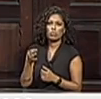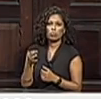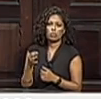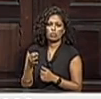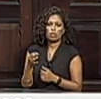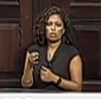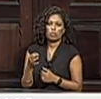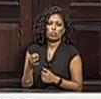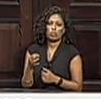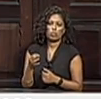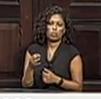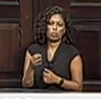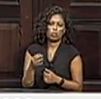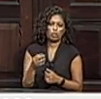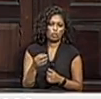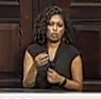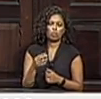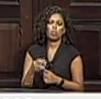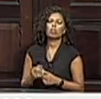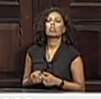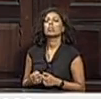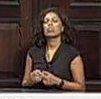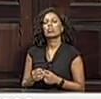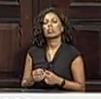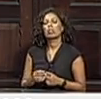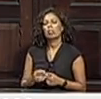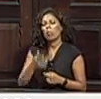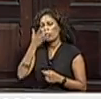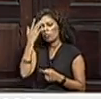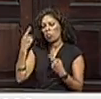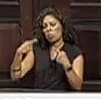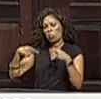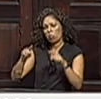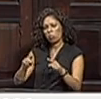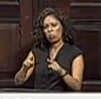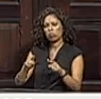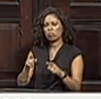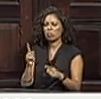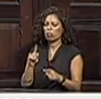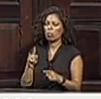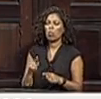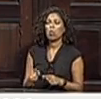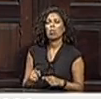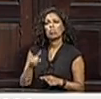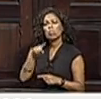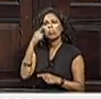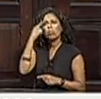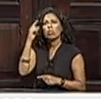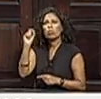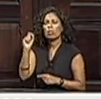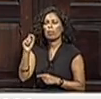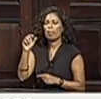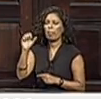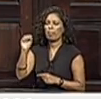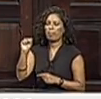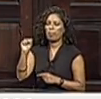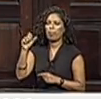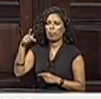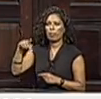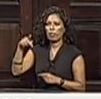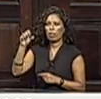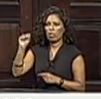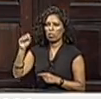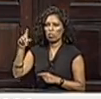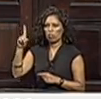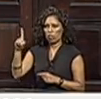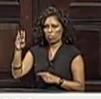pode ser contrário. Por isso, a bancada do PSDB, a tempo que